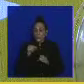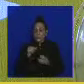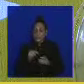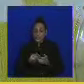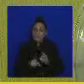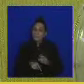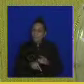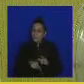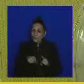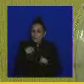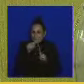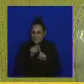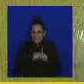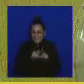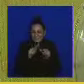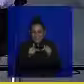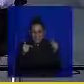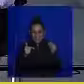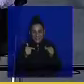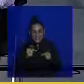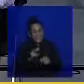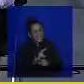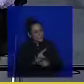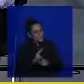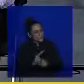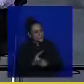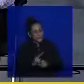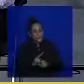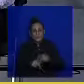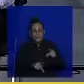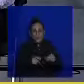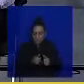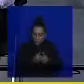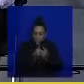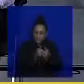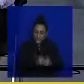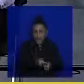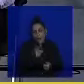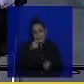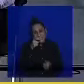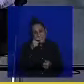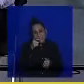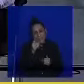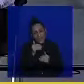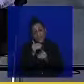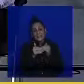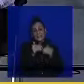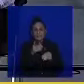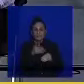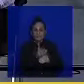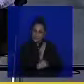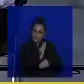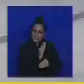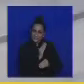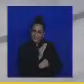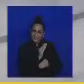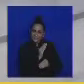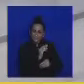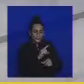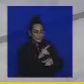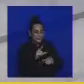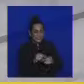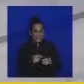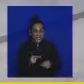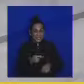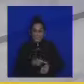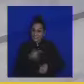sorteio do mês da sorte. Nossas auditoras continuam aqui para conferir, validar e fiscalizar os nossos sorteios. E